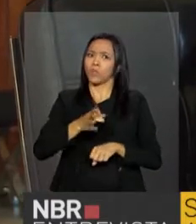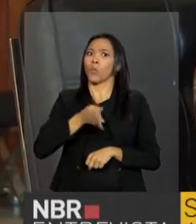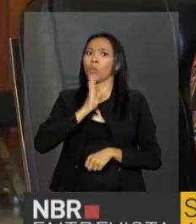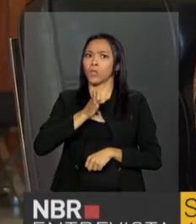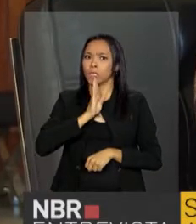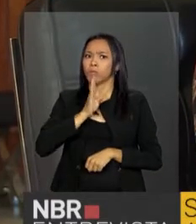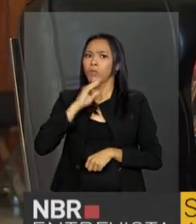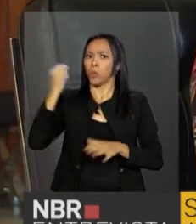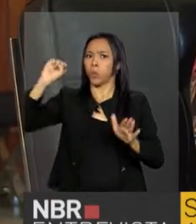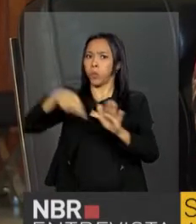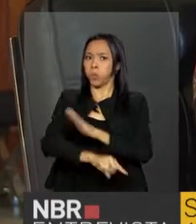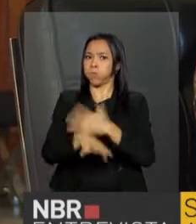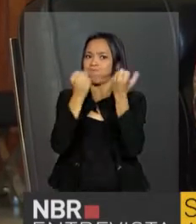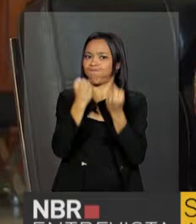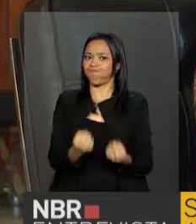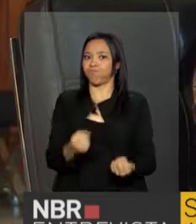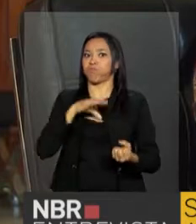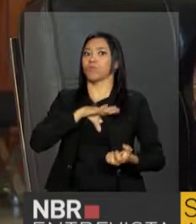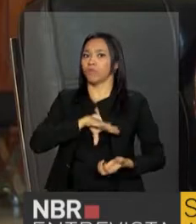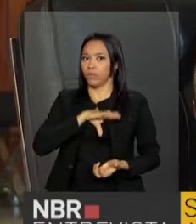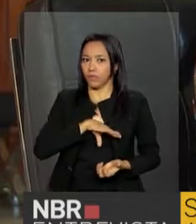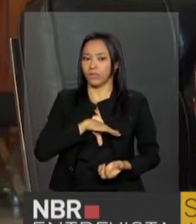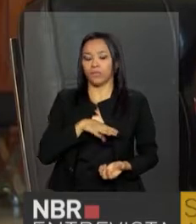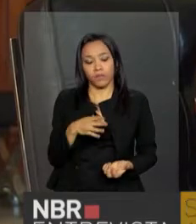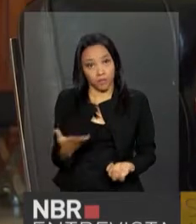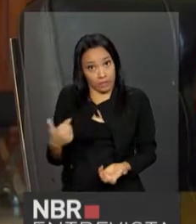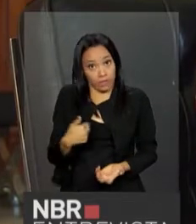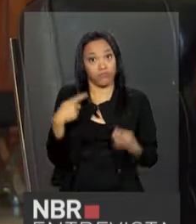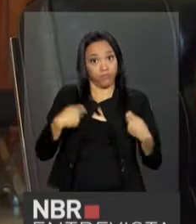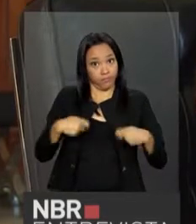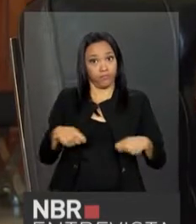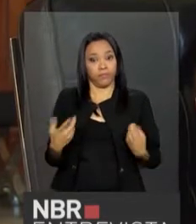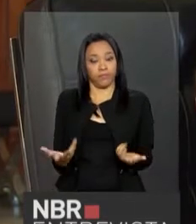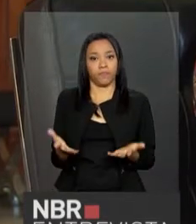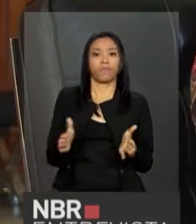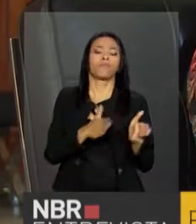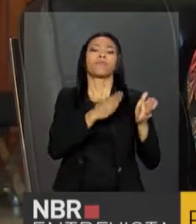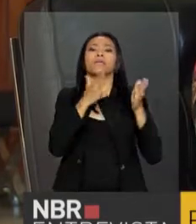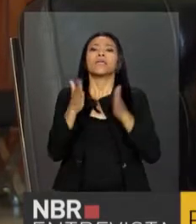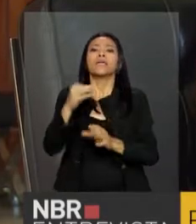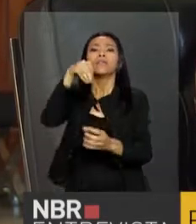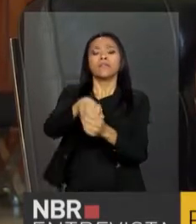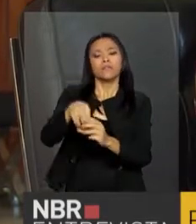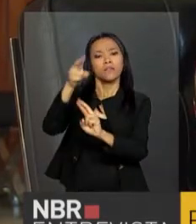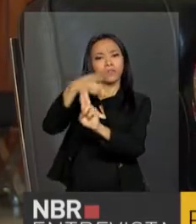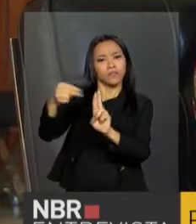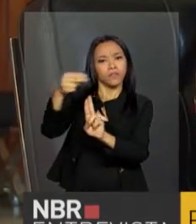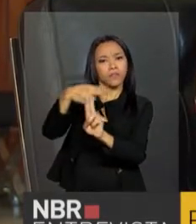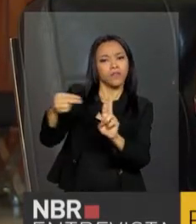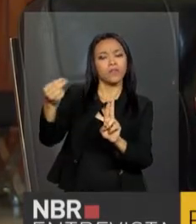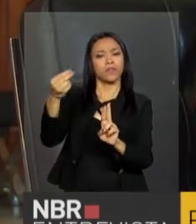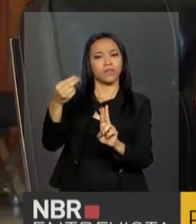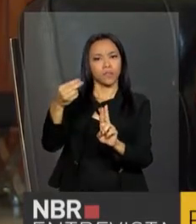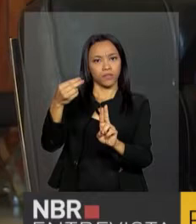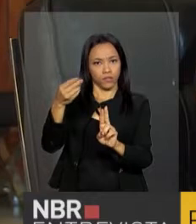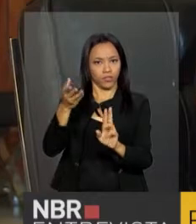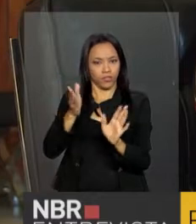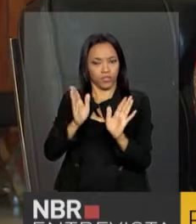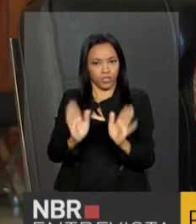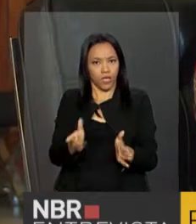conhecimento da língua portuguesa, né, isso é necessário. Na universidade, a gente está